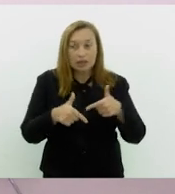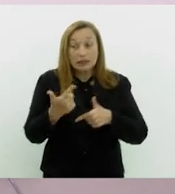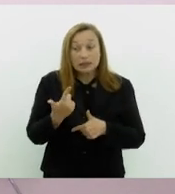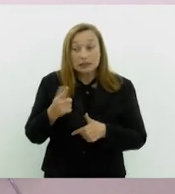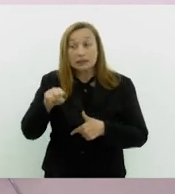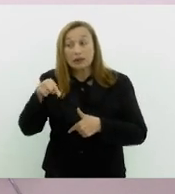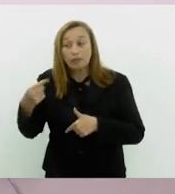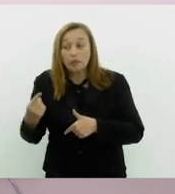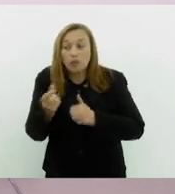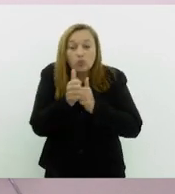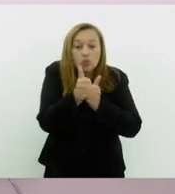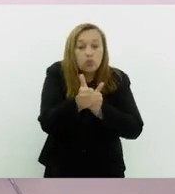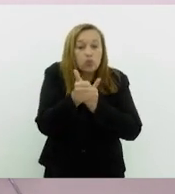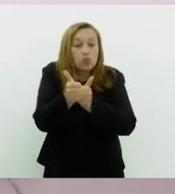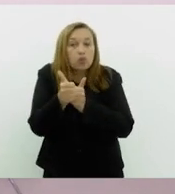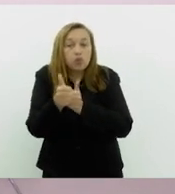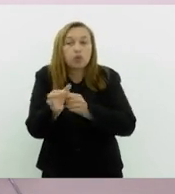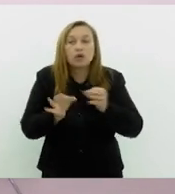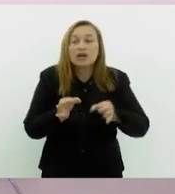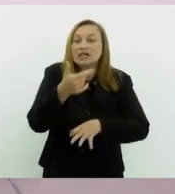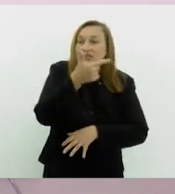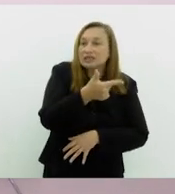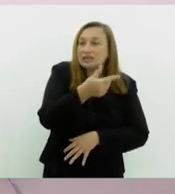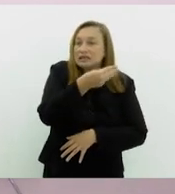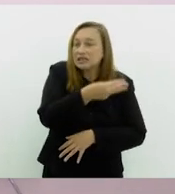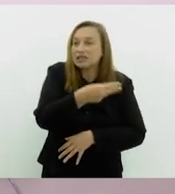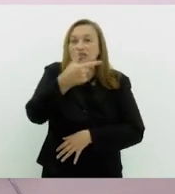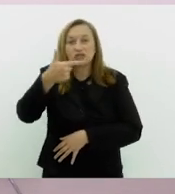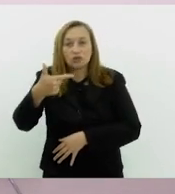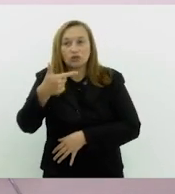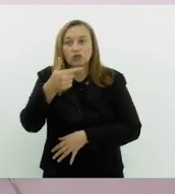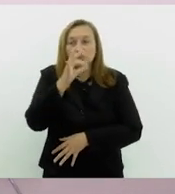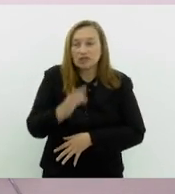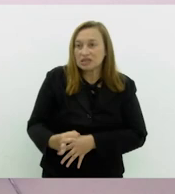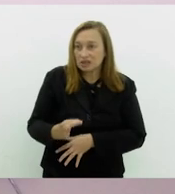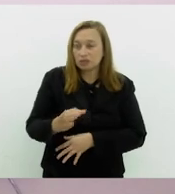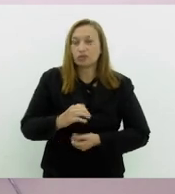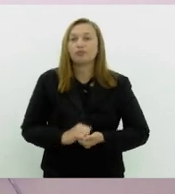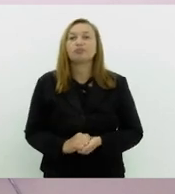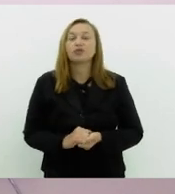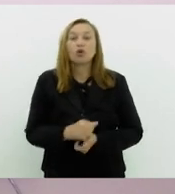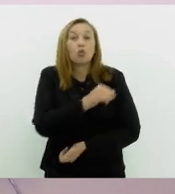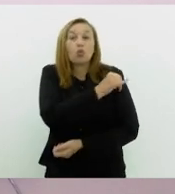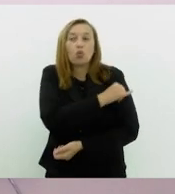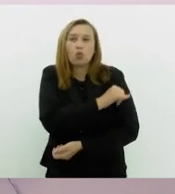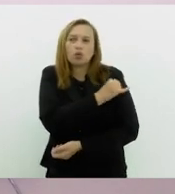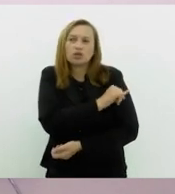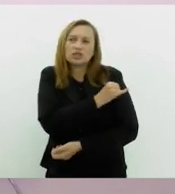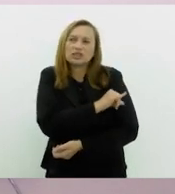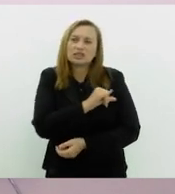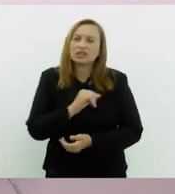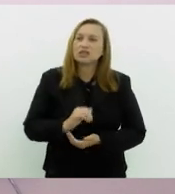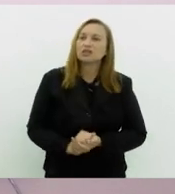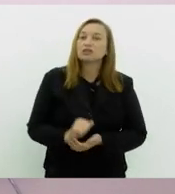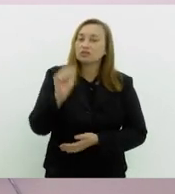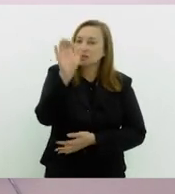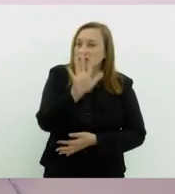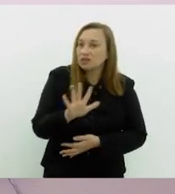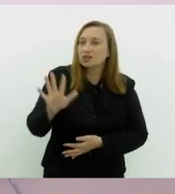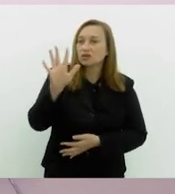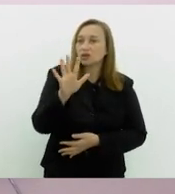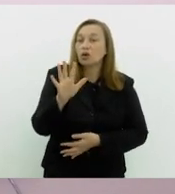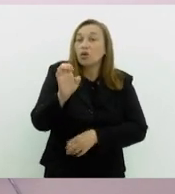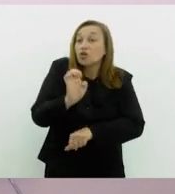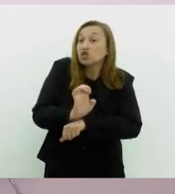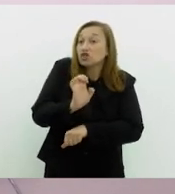acaba acompanhando pelo projeto, é de 32%, a maior taxa. O Rio de Janeiro, a nível nacional, é o